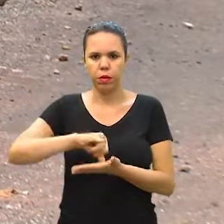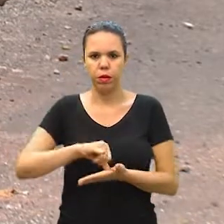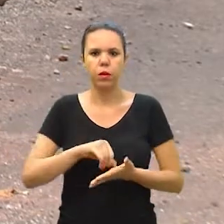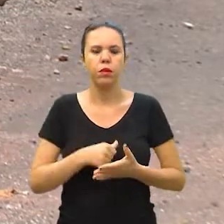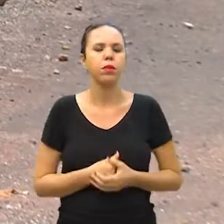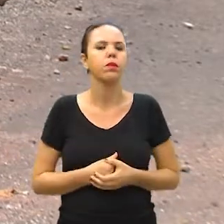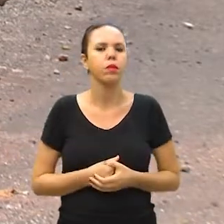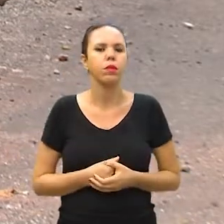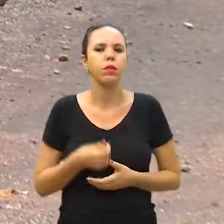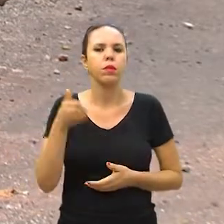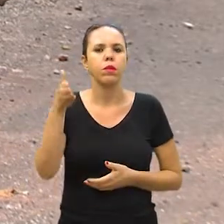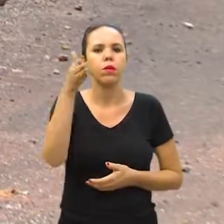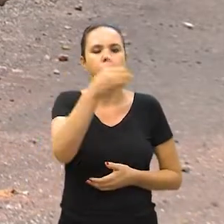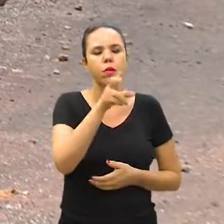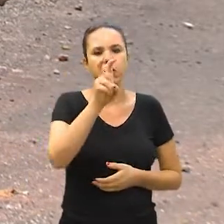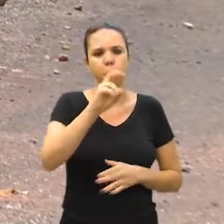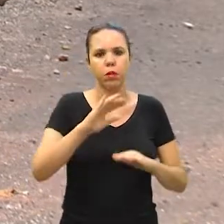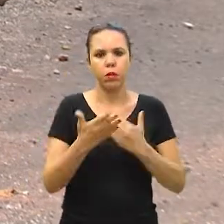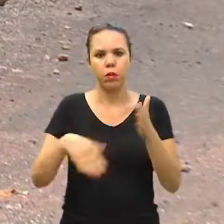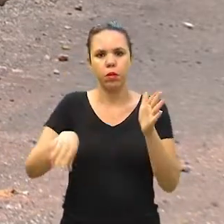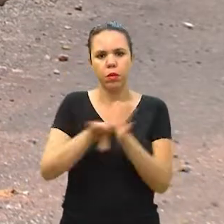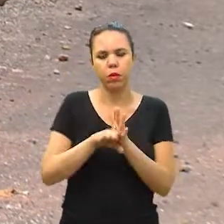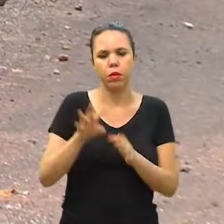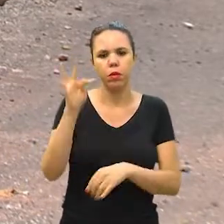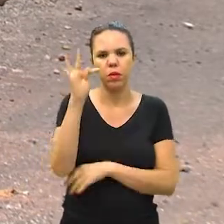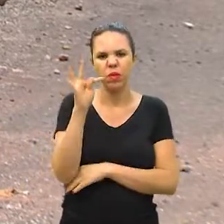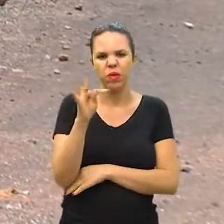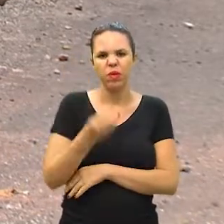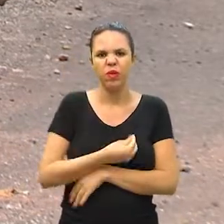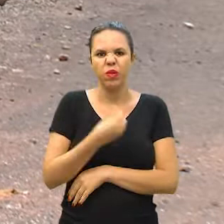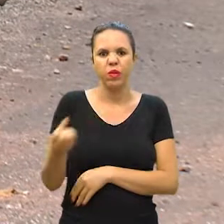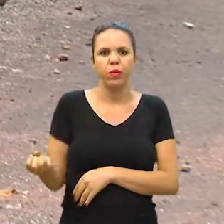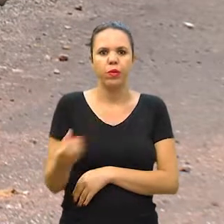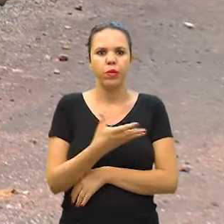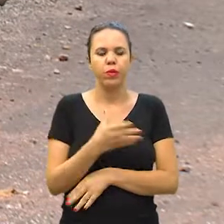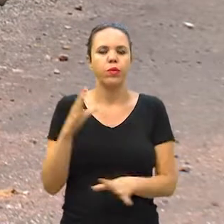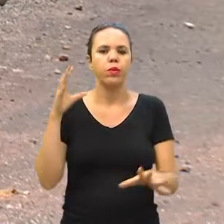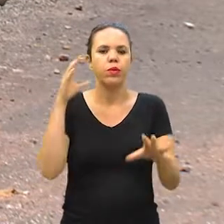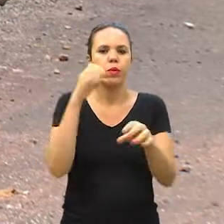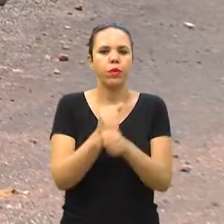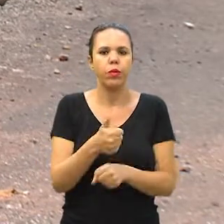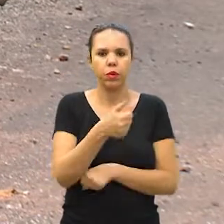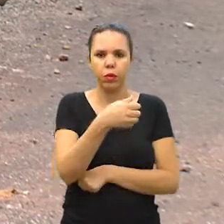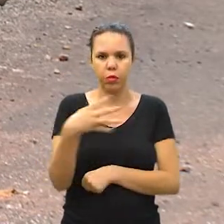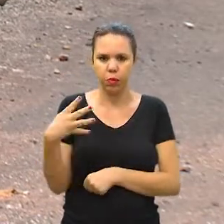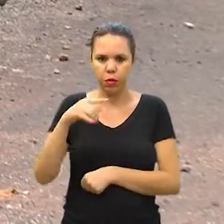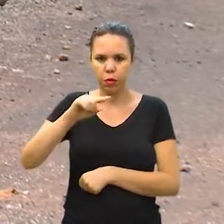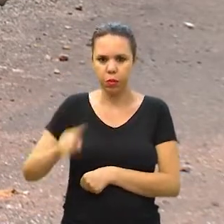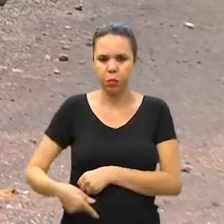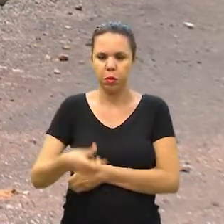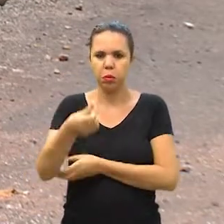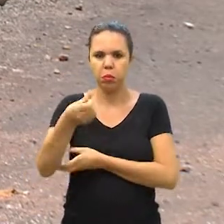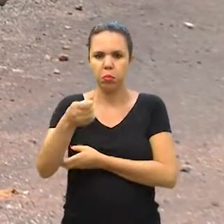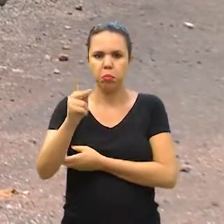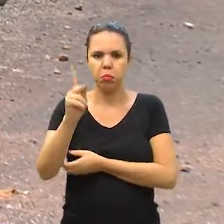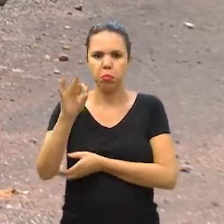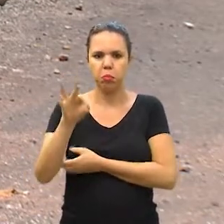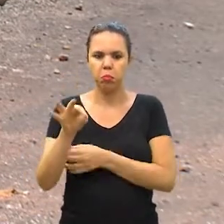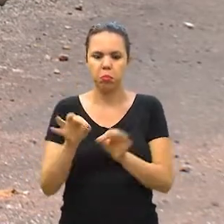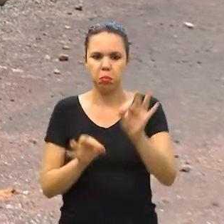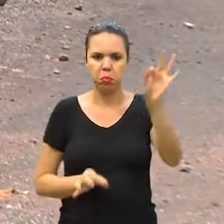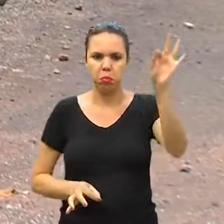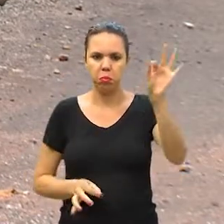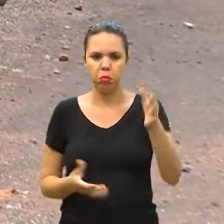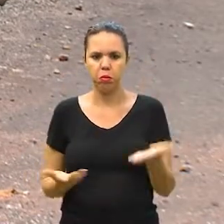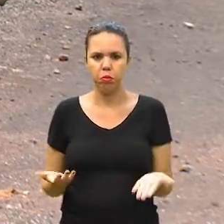Terminal Central e percorre 5 bairros até chegar ao Terminal Vida Nova, totalizando 14,6 quilômetros